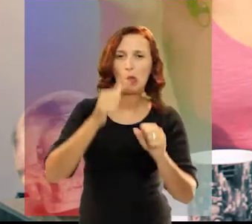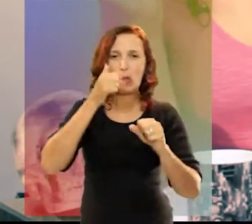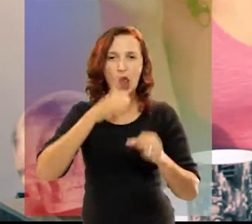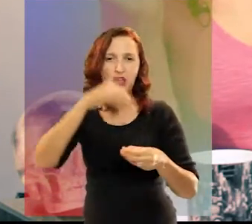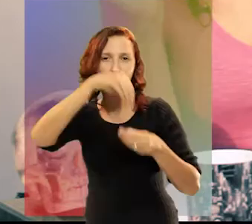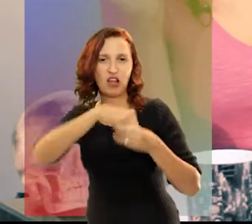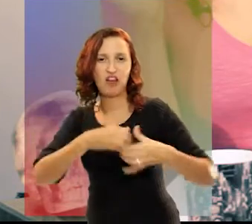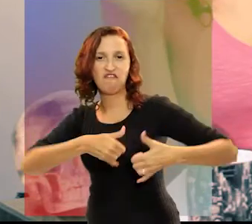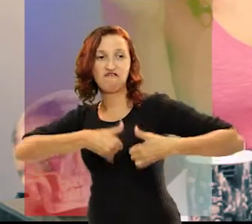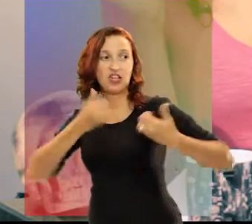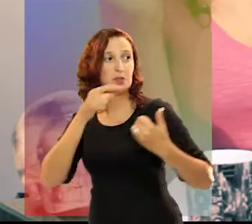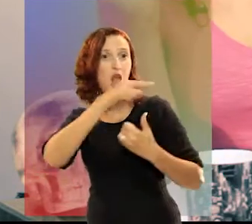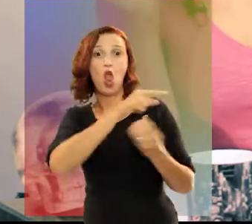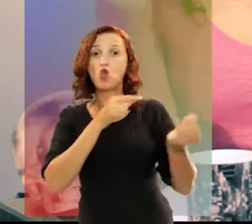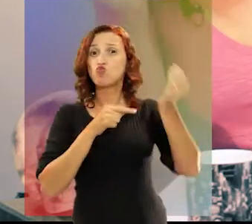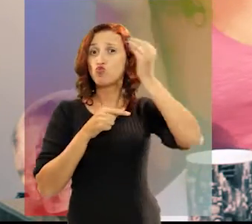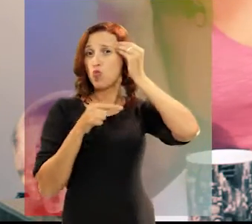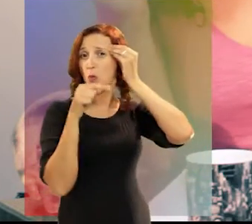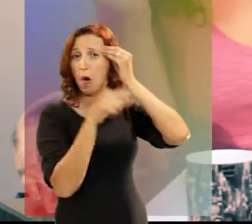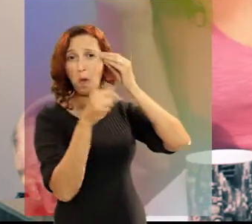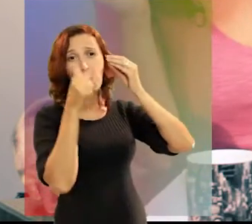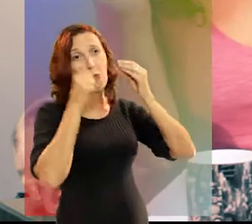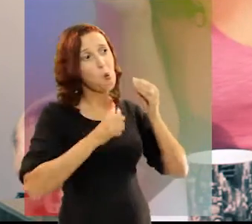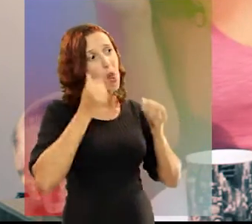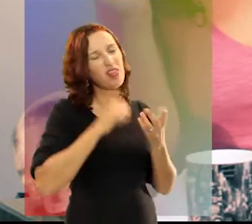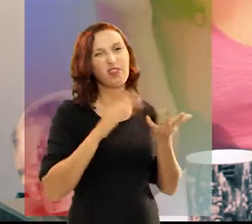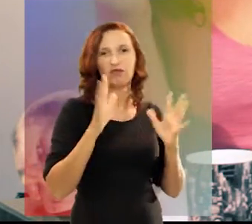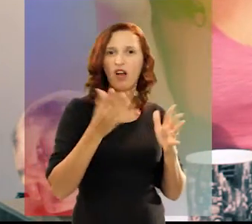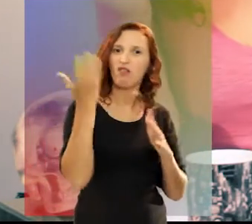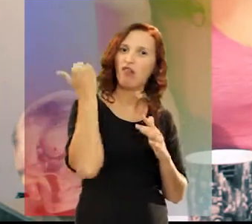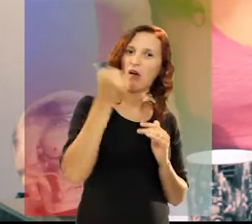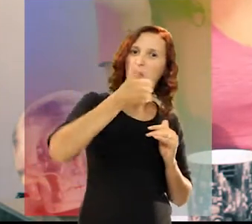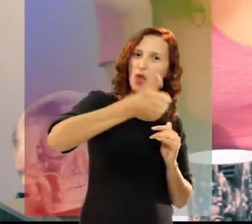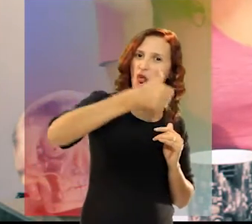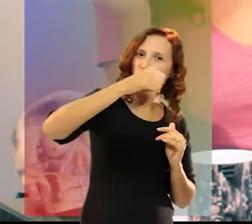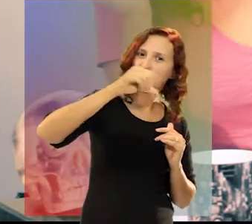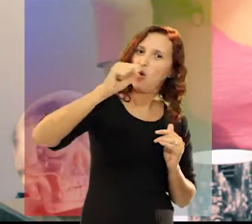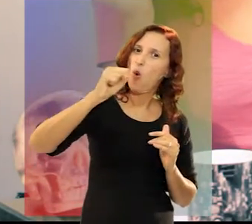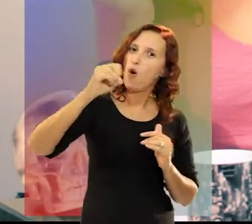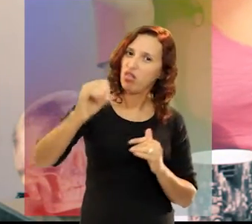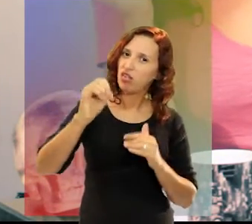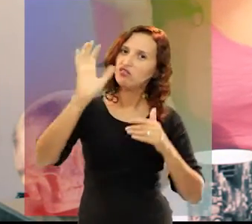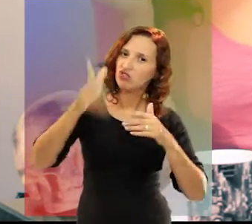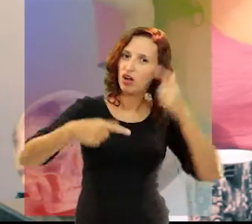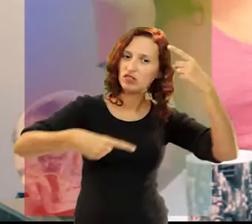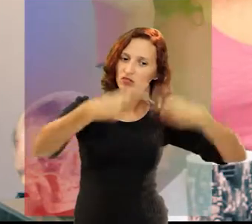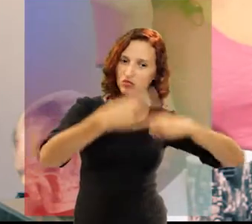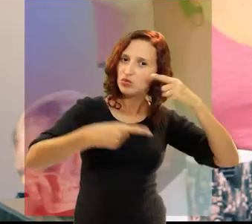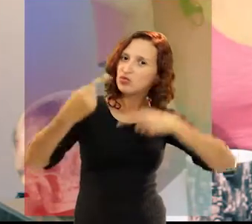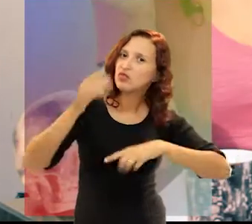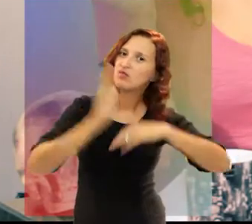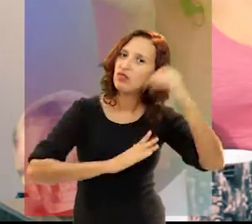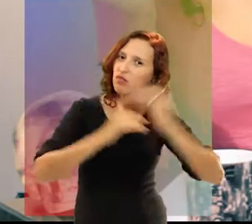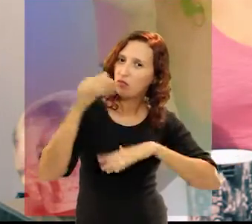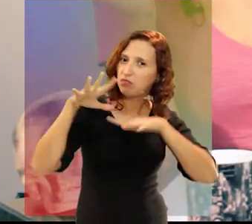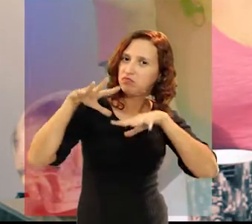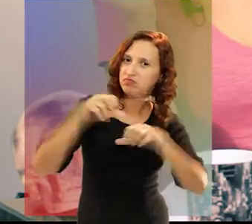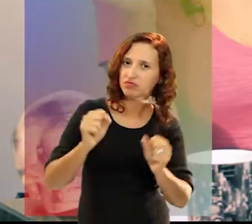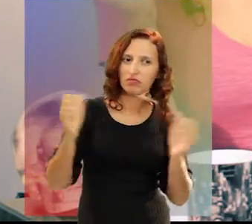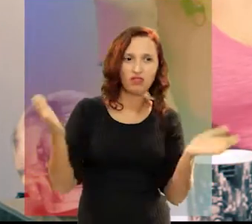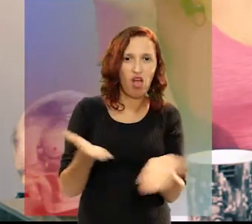e não, mas na verdade ela se insinuou, né? Uma obra em 1980 que discutia já esse assunto. Foi um filme de 2005 que discutia esse assunto